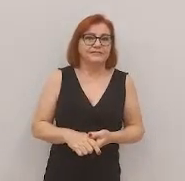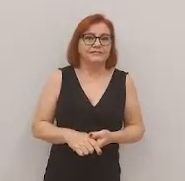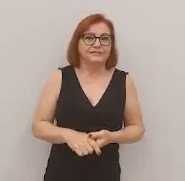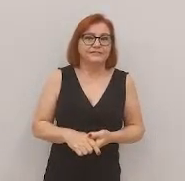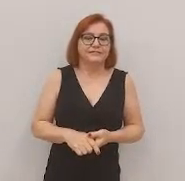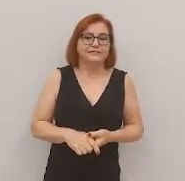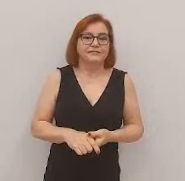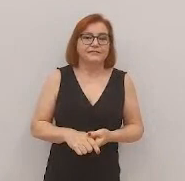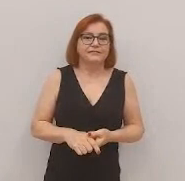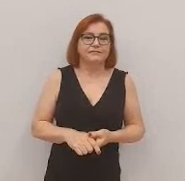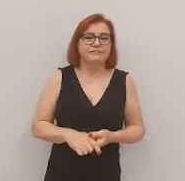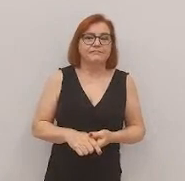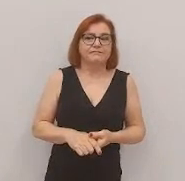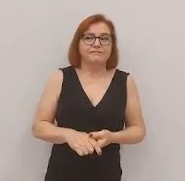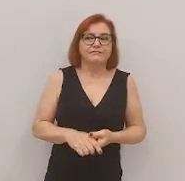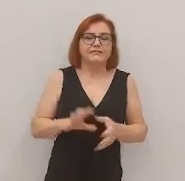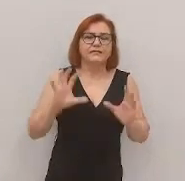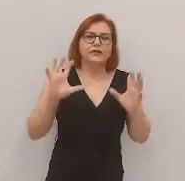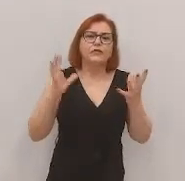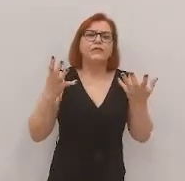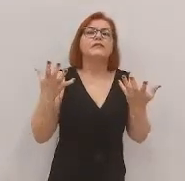algo ali aconteceu, né?